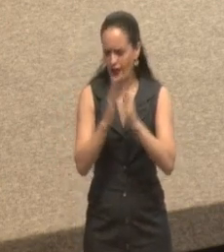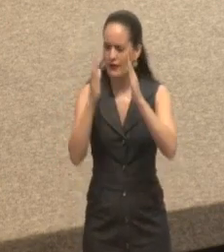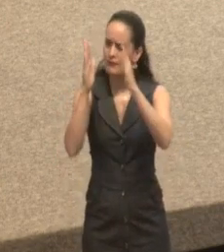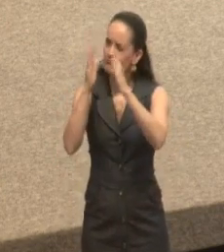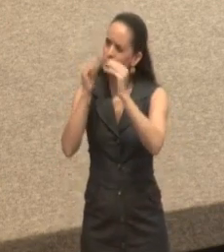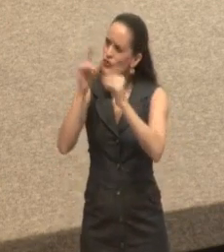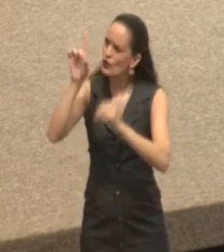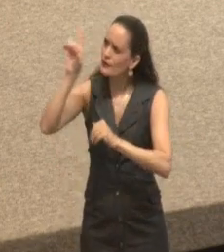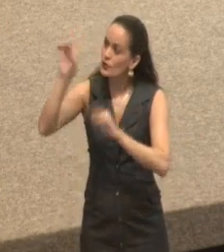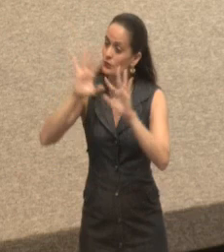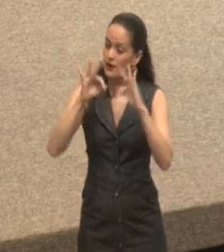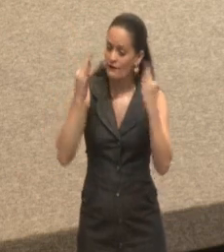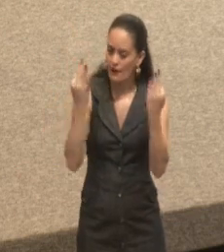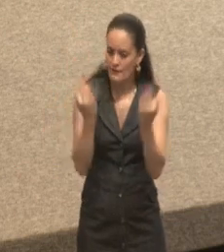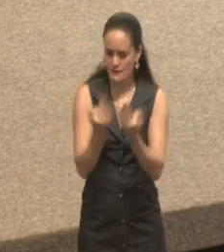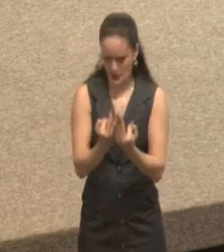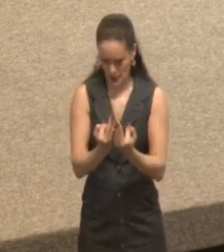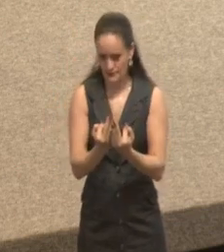pelas nossas famílias,